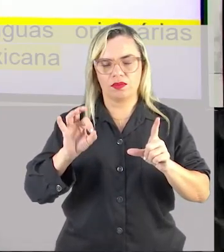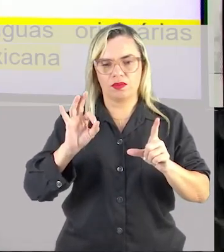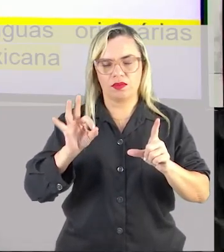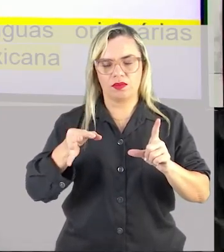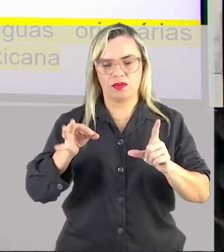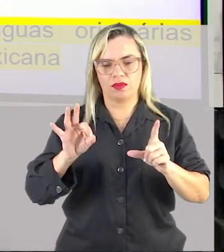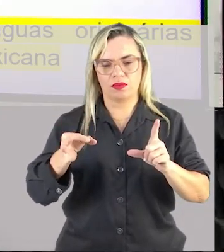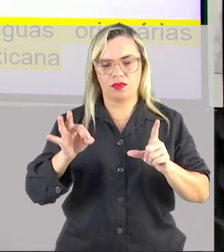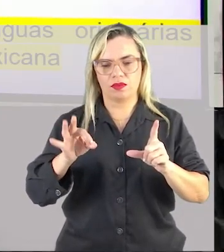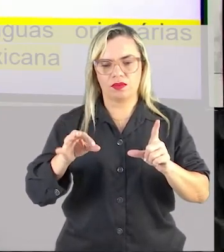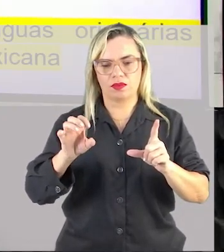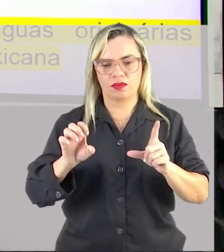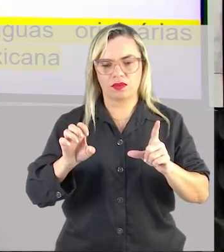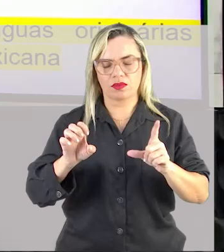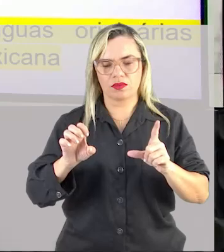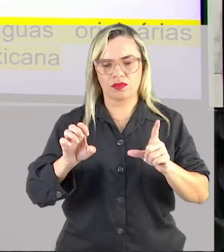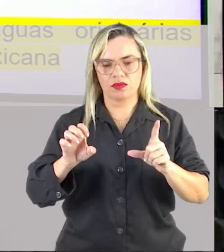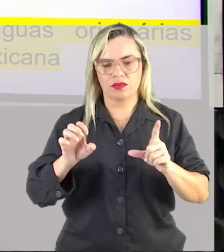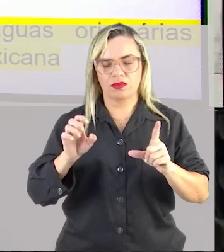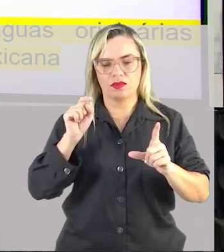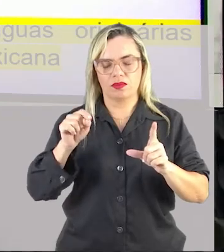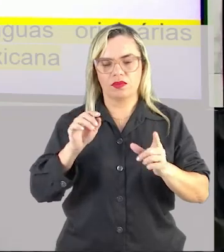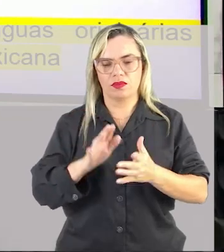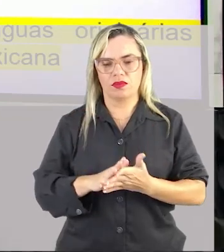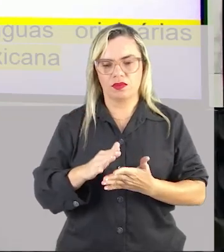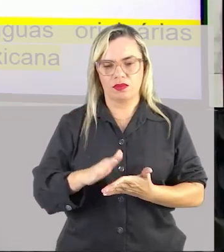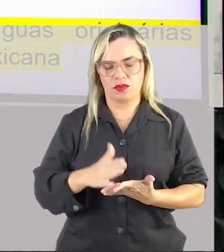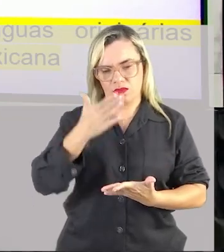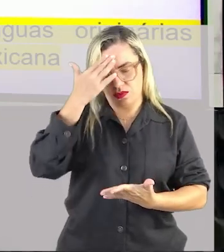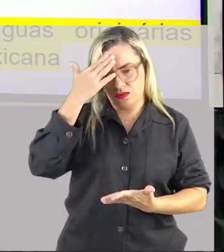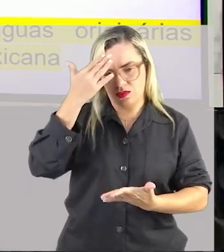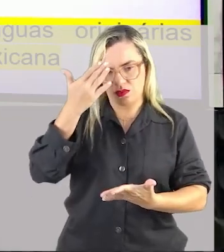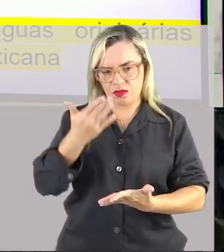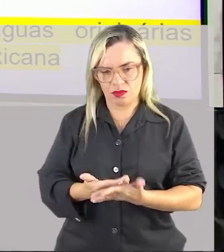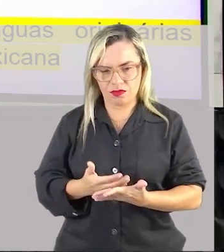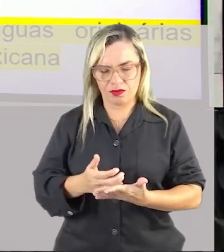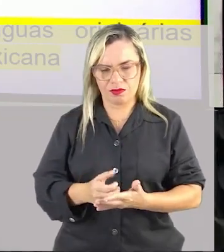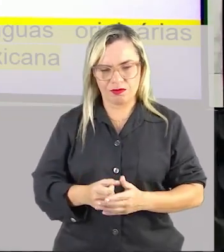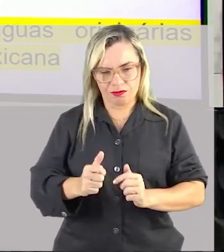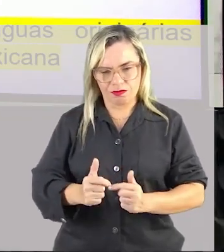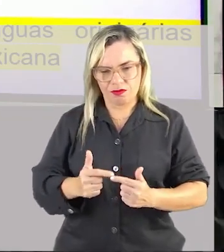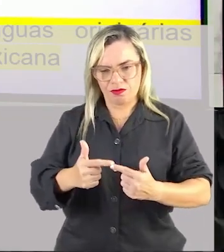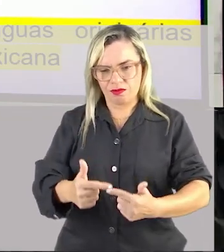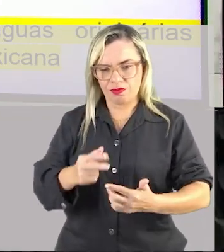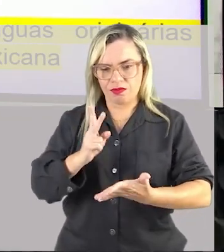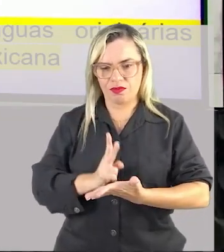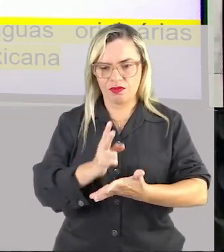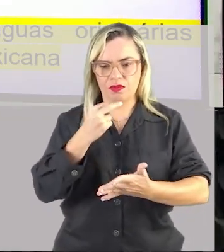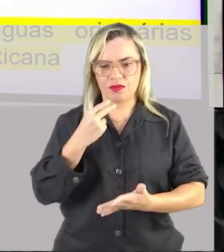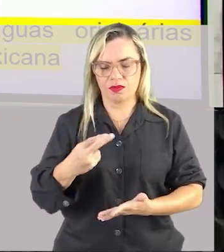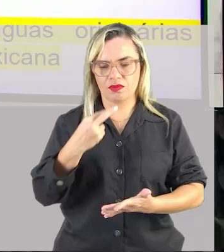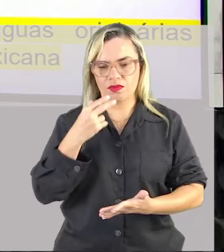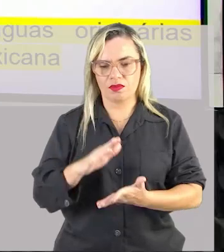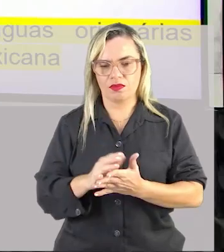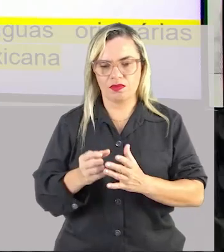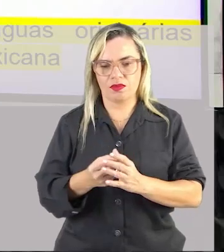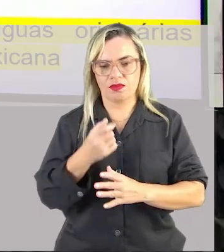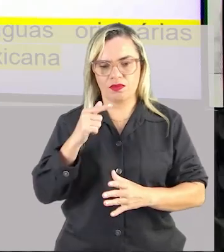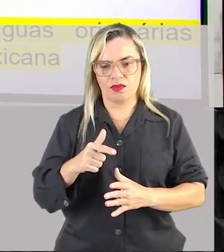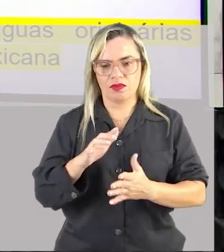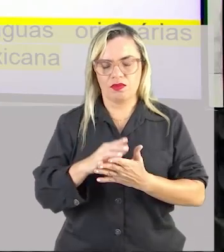linguística mexicana. Então, defender a preservação lá do povo zapoteca, da língua zapoteca, e também